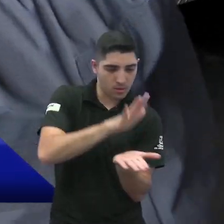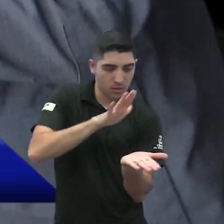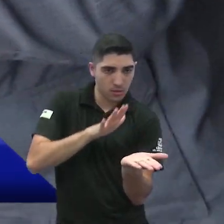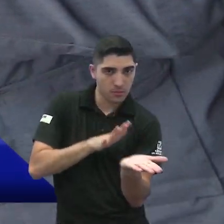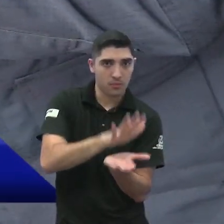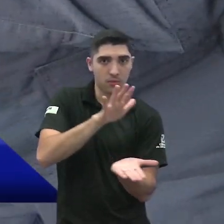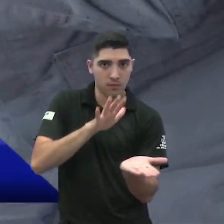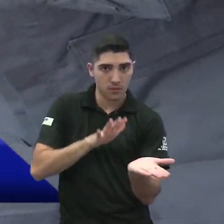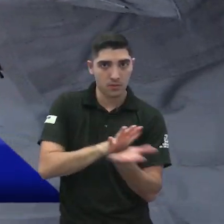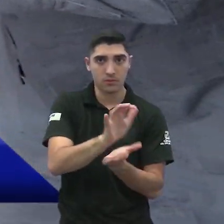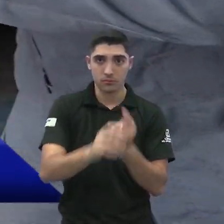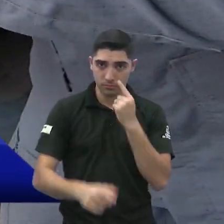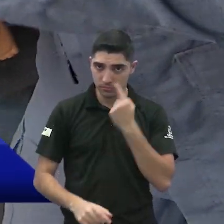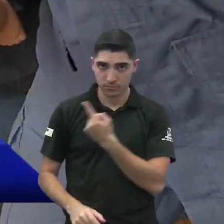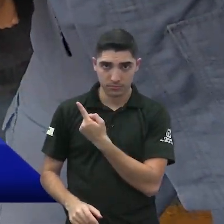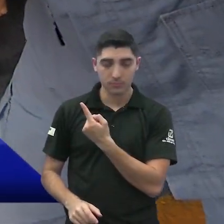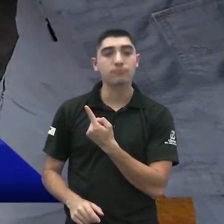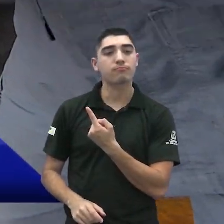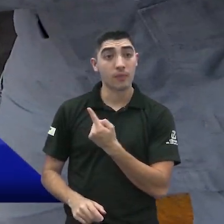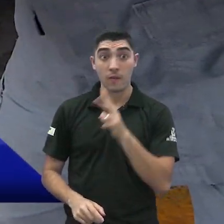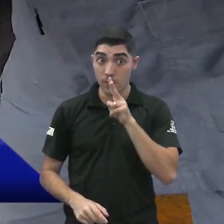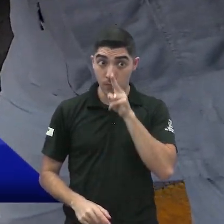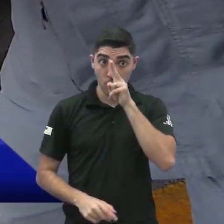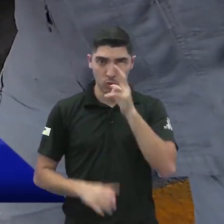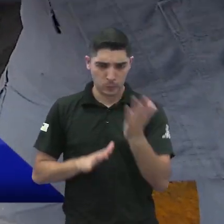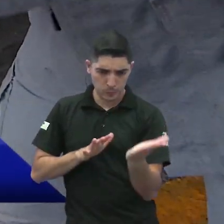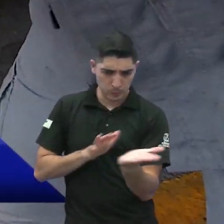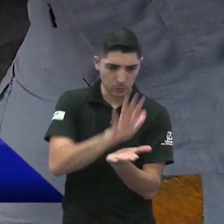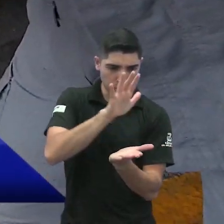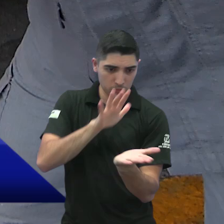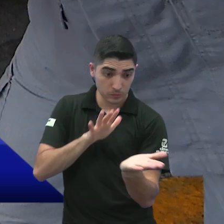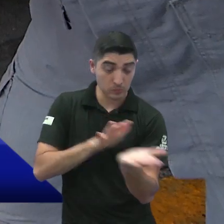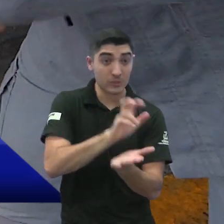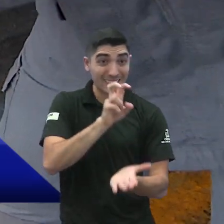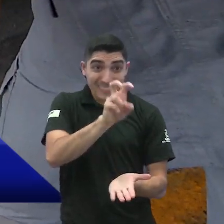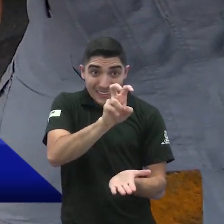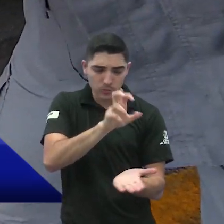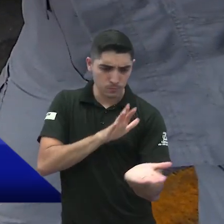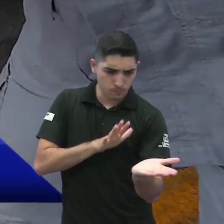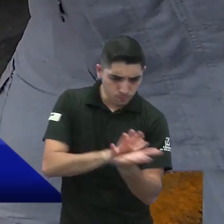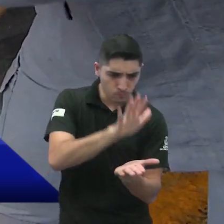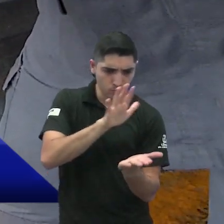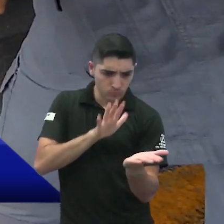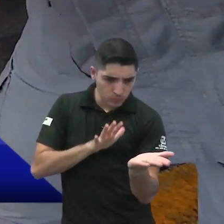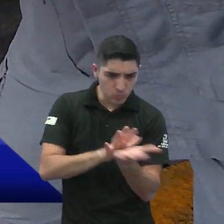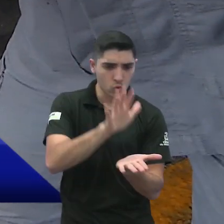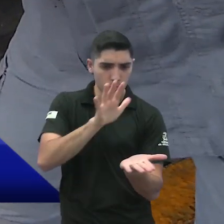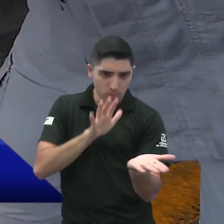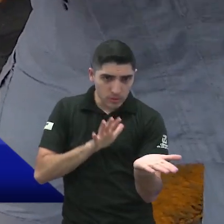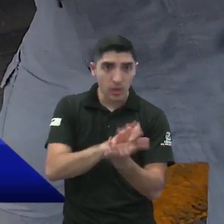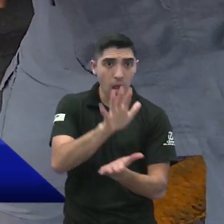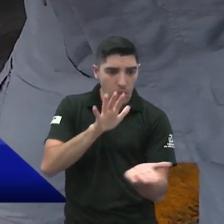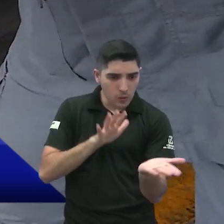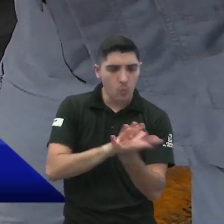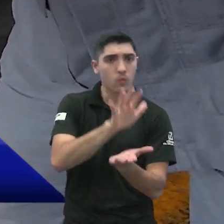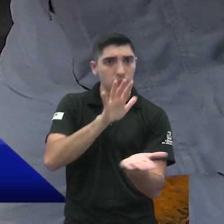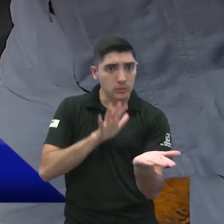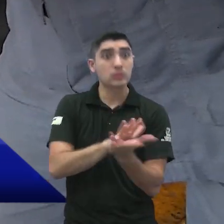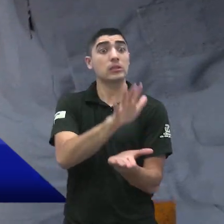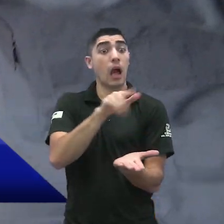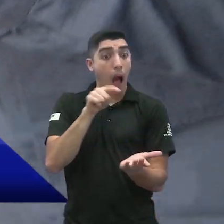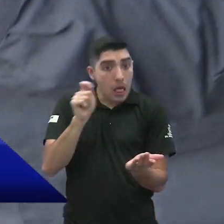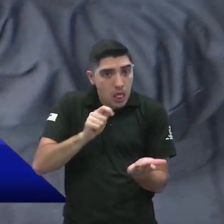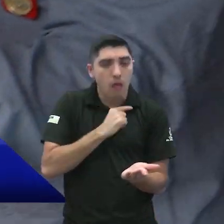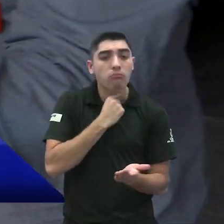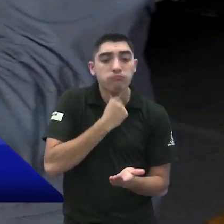5 palmadas nas costas com uma certa energia e vigor, que isso pode de fato já realizar o